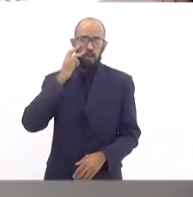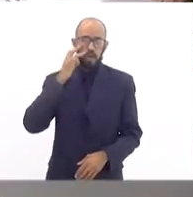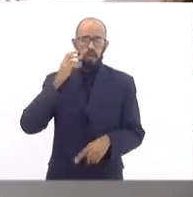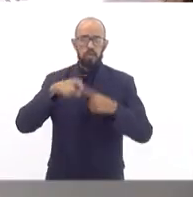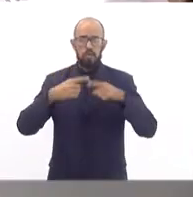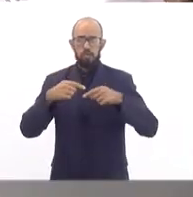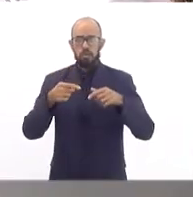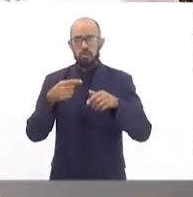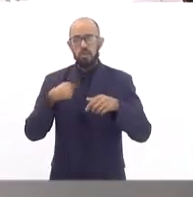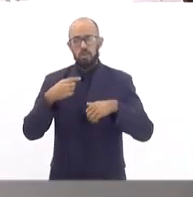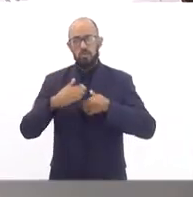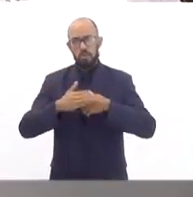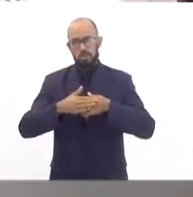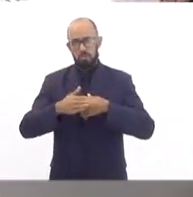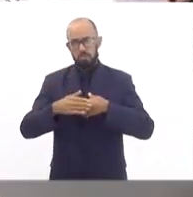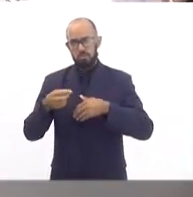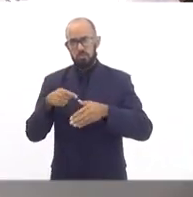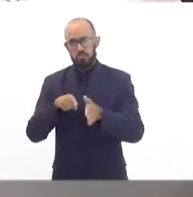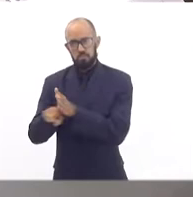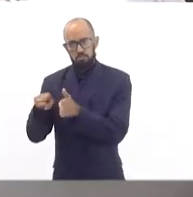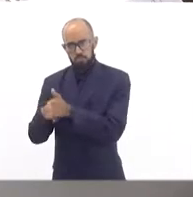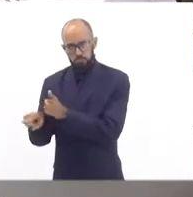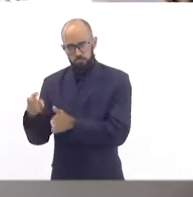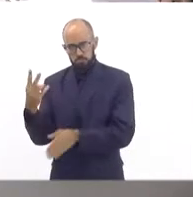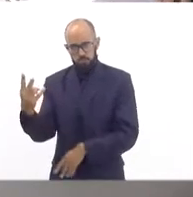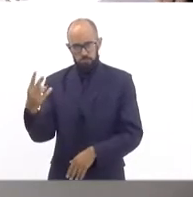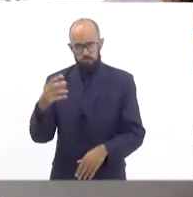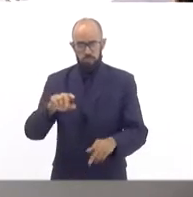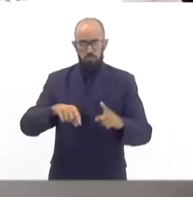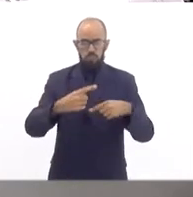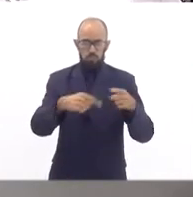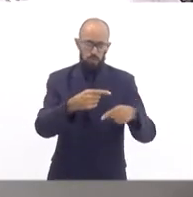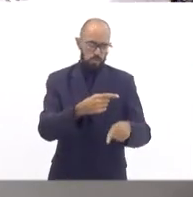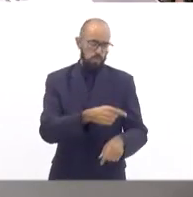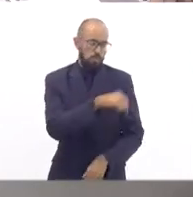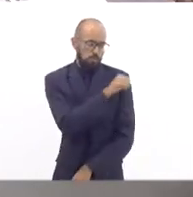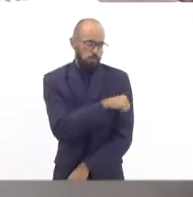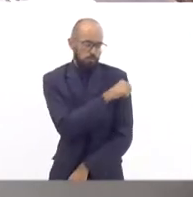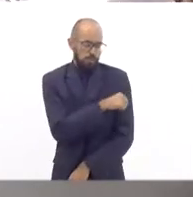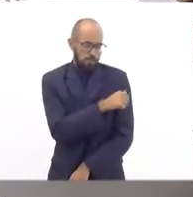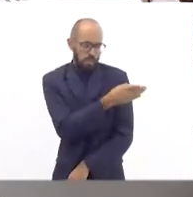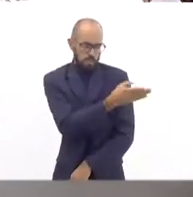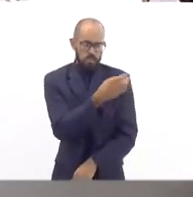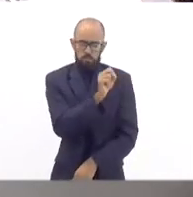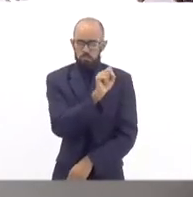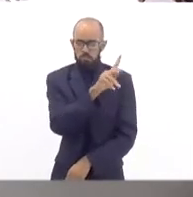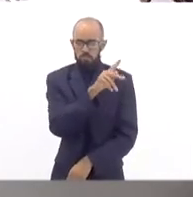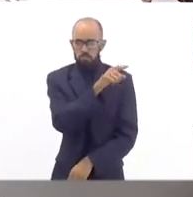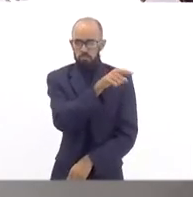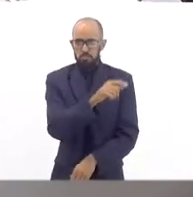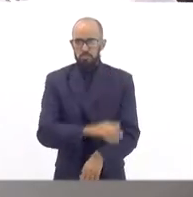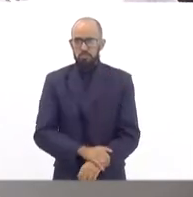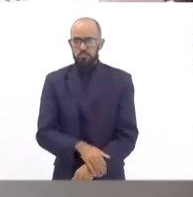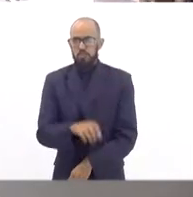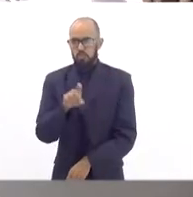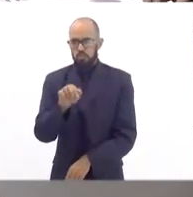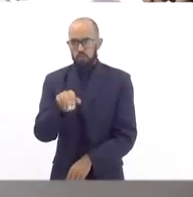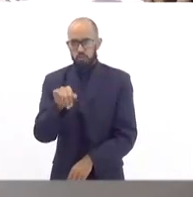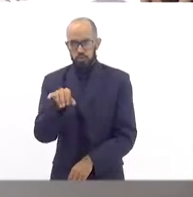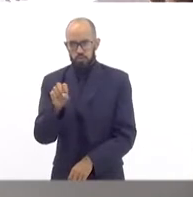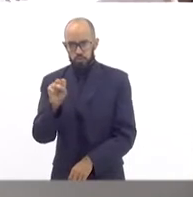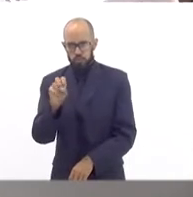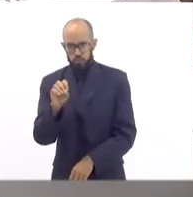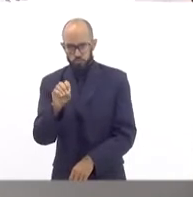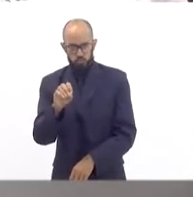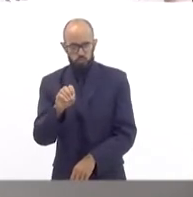duas perguntas à Cátia, que é usuária, para passar para você, tá bom, enfermeira Rejane? Dionísio Lins é cavaleiro, pode aguardar um pouquinho